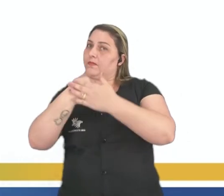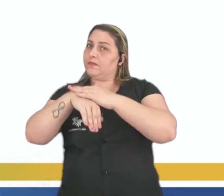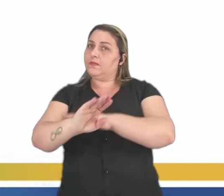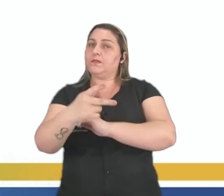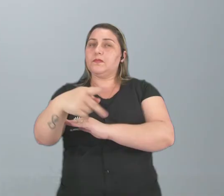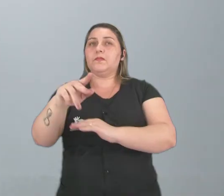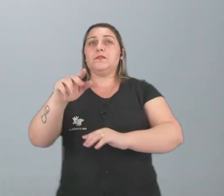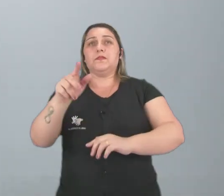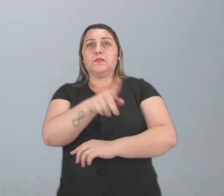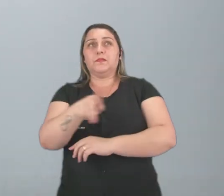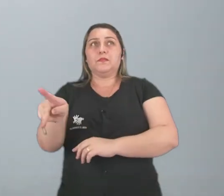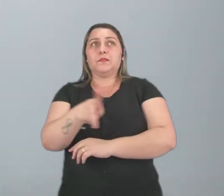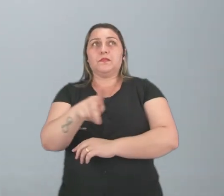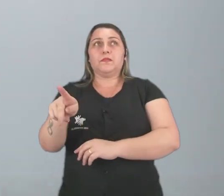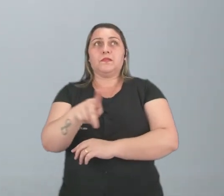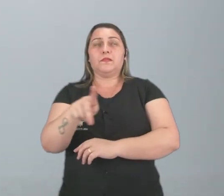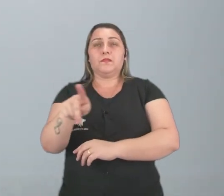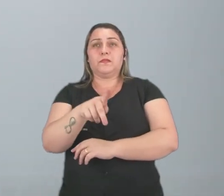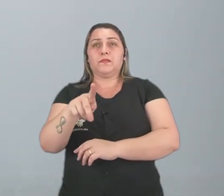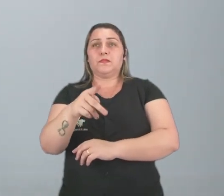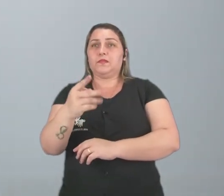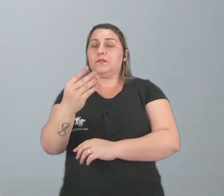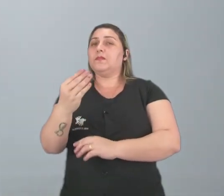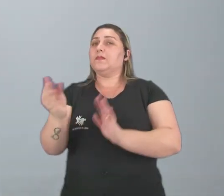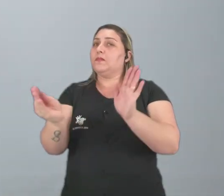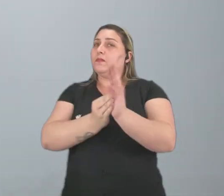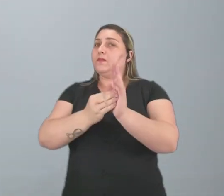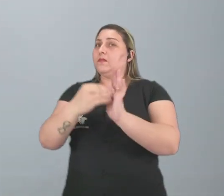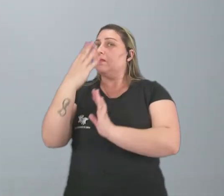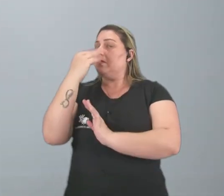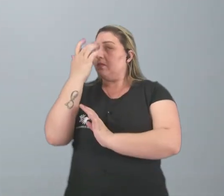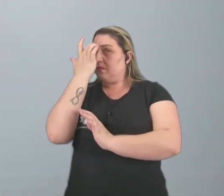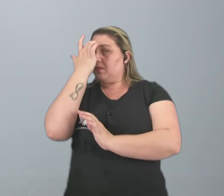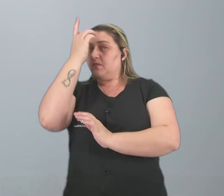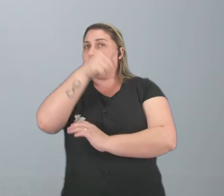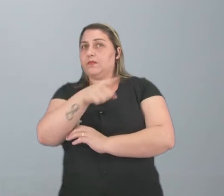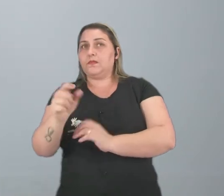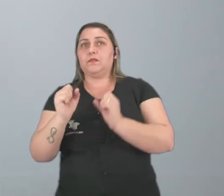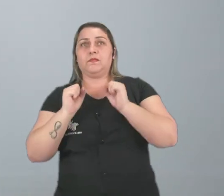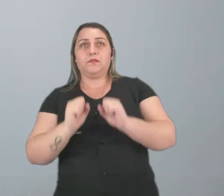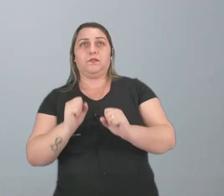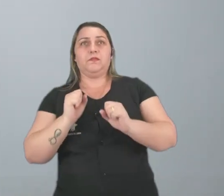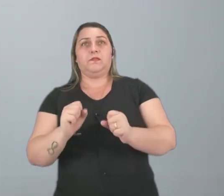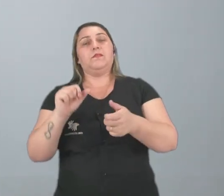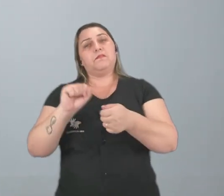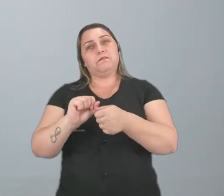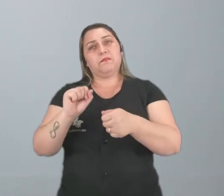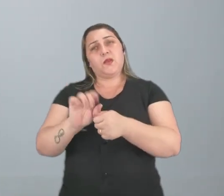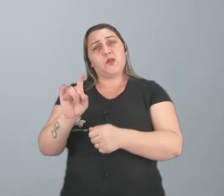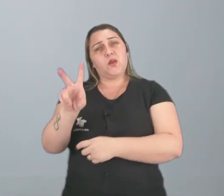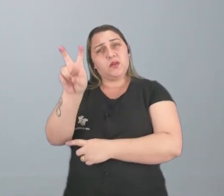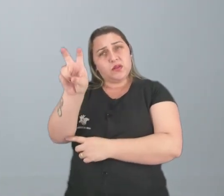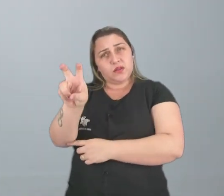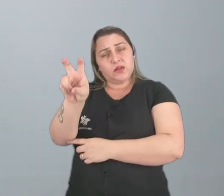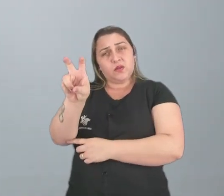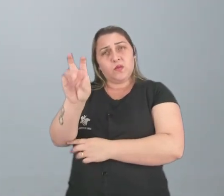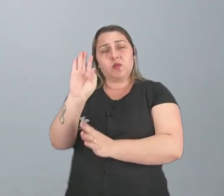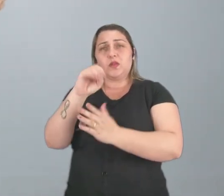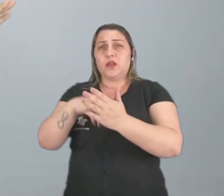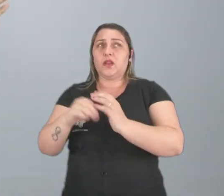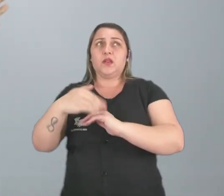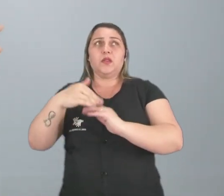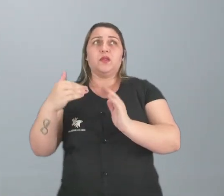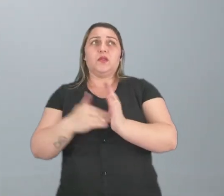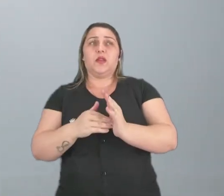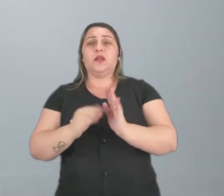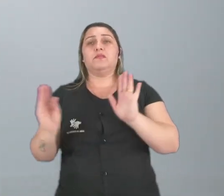professor. Gente, coloquei uma foto aí bem facilzinho para vocês poderem executar só 5. Dentre todas